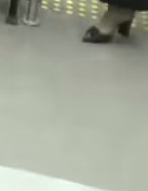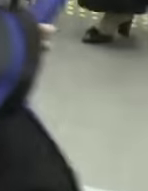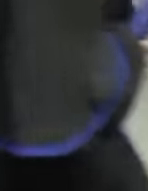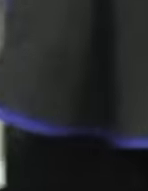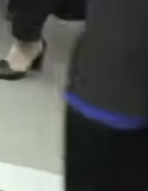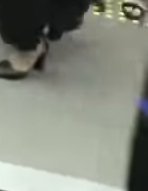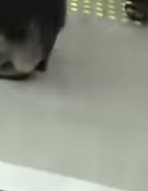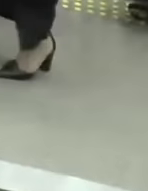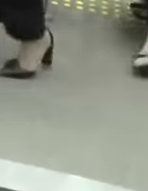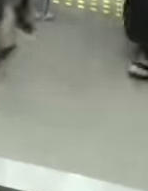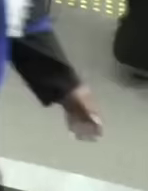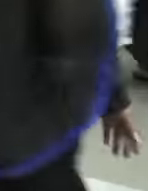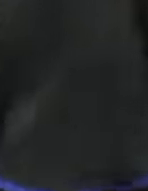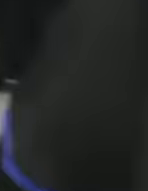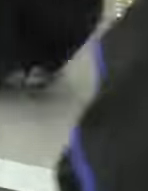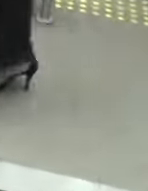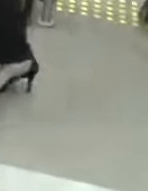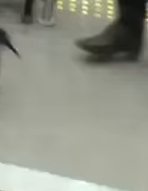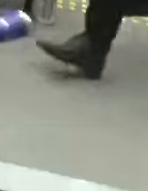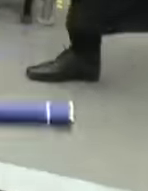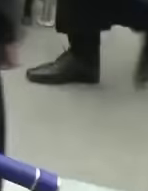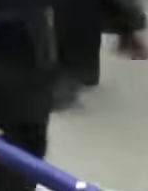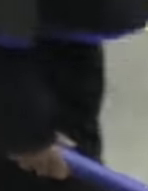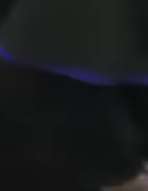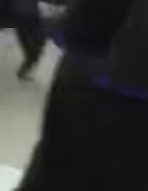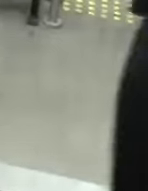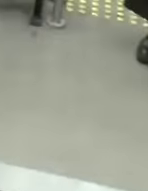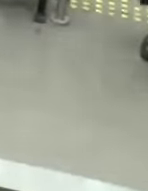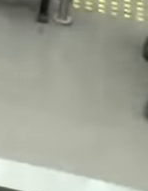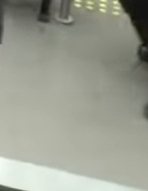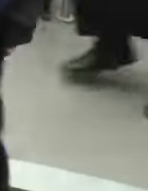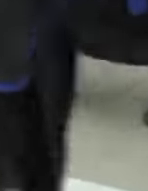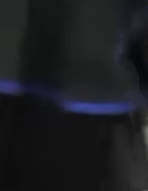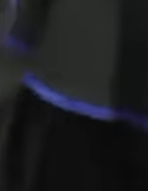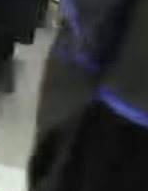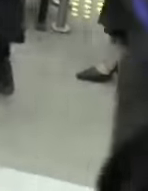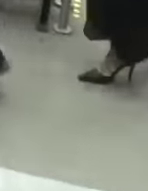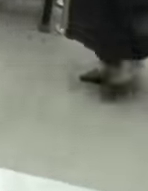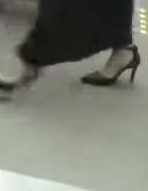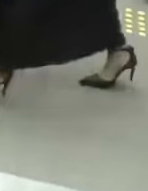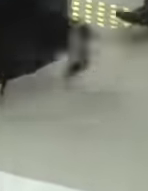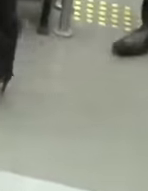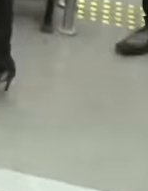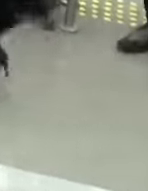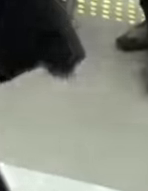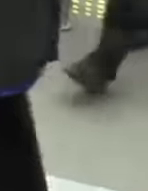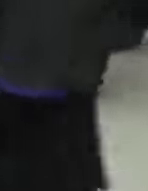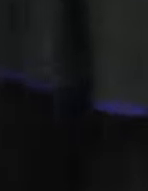To say